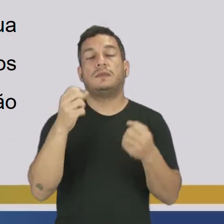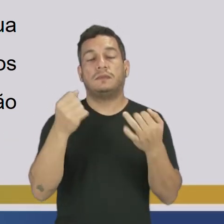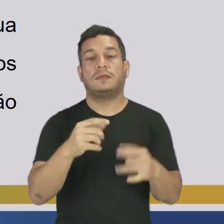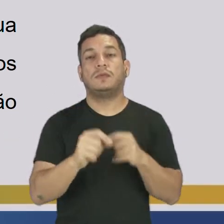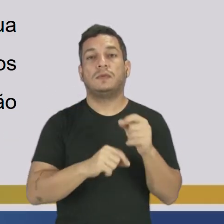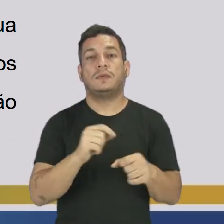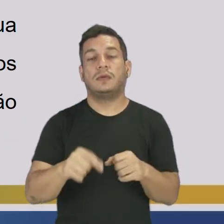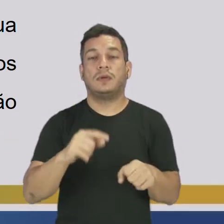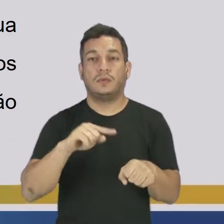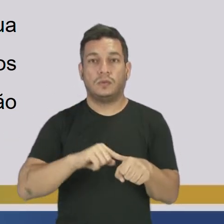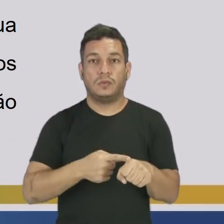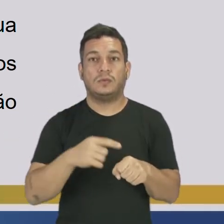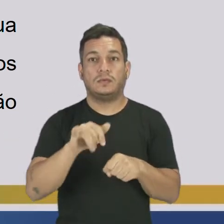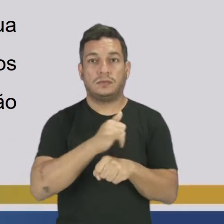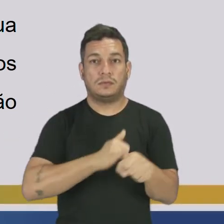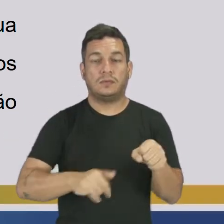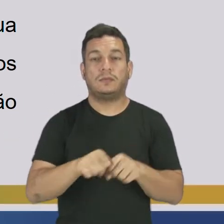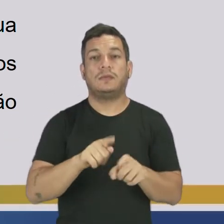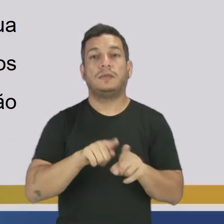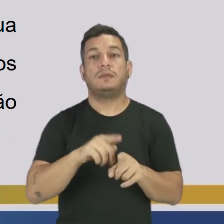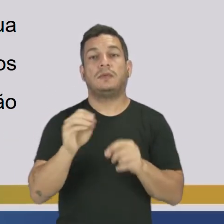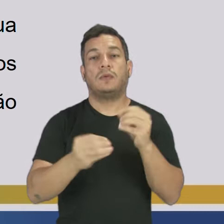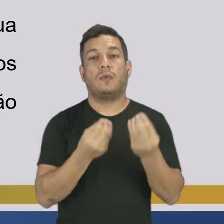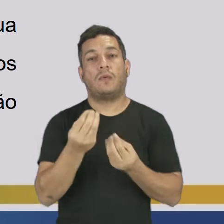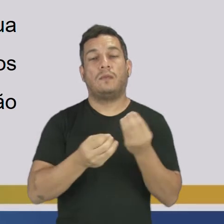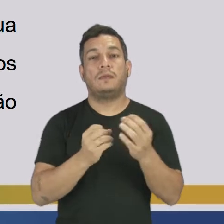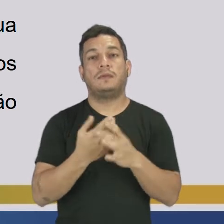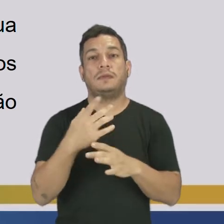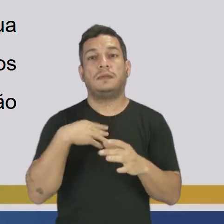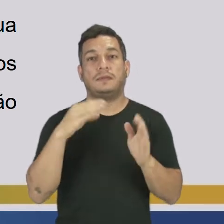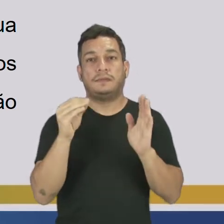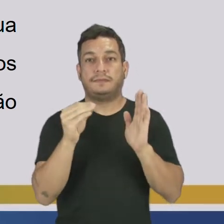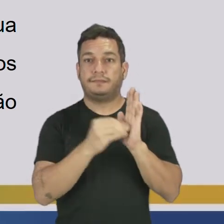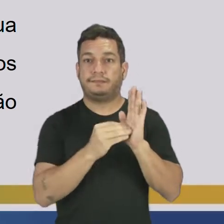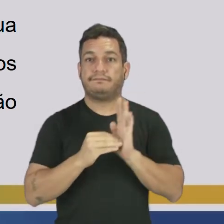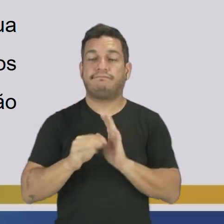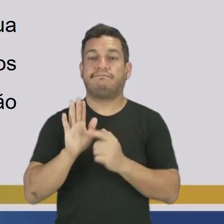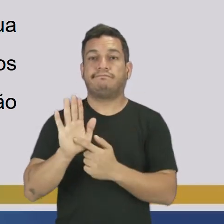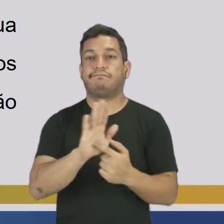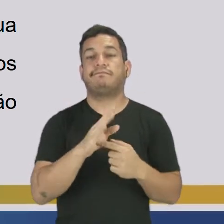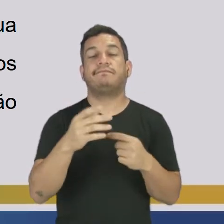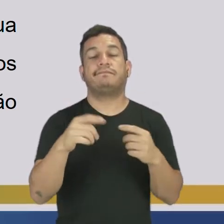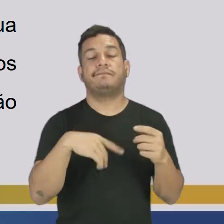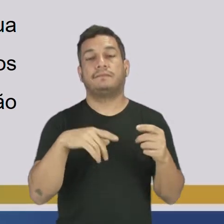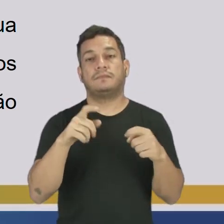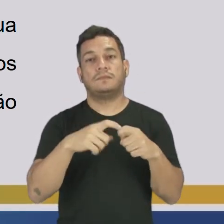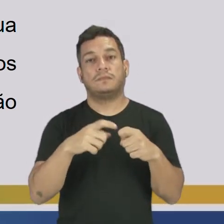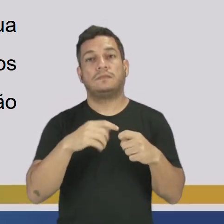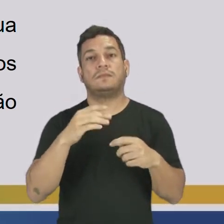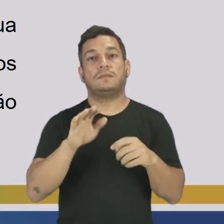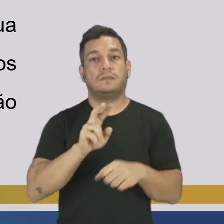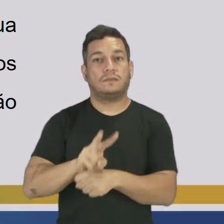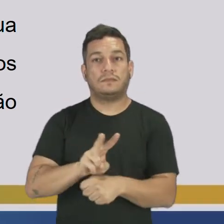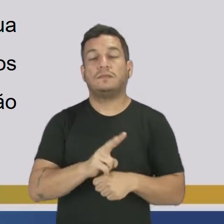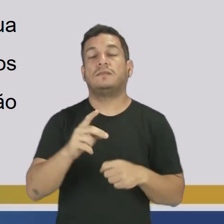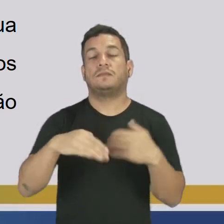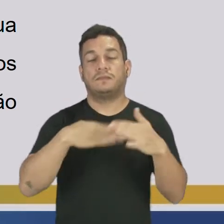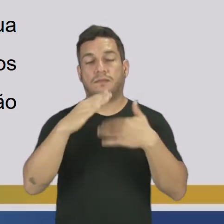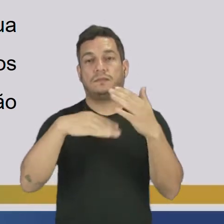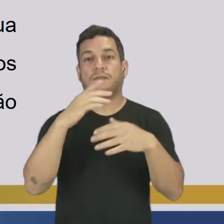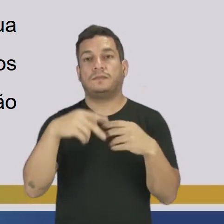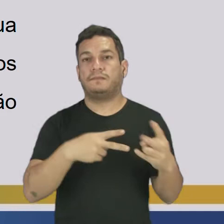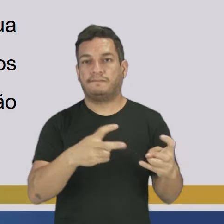atômicos e sua constituição, aplicação de energia nuclear em tratamentos médicos, desenvolvimento de tecnologia, detecção